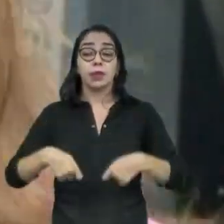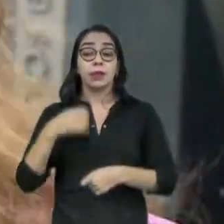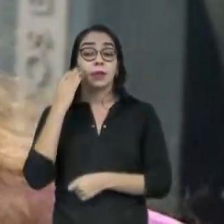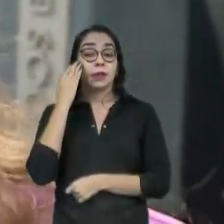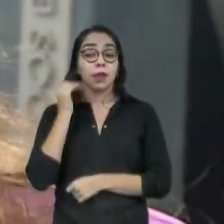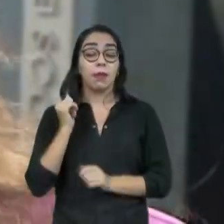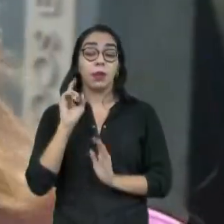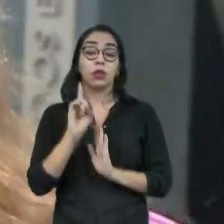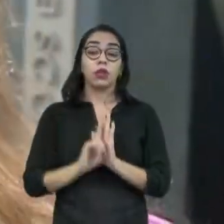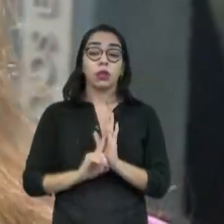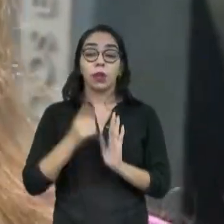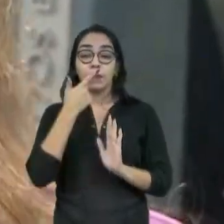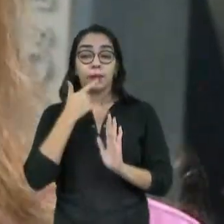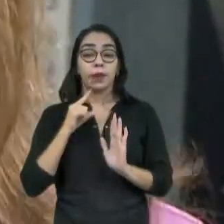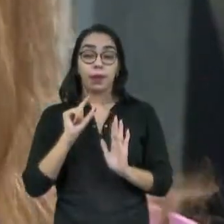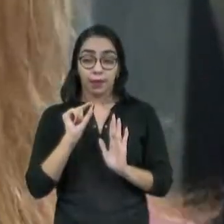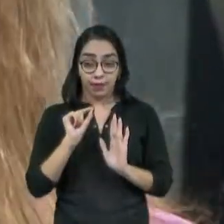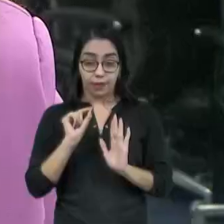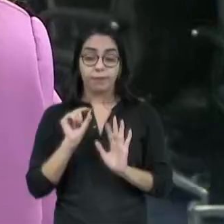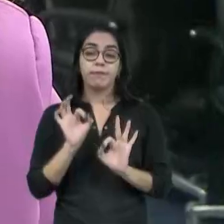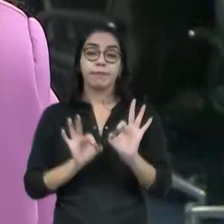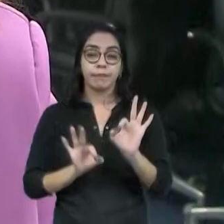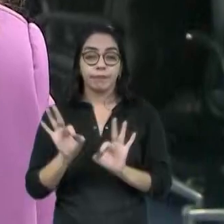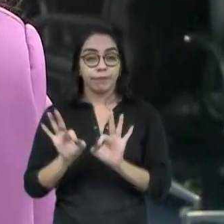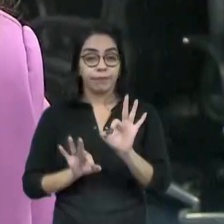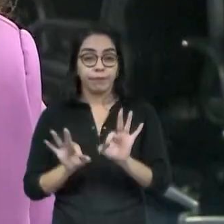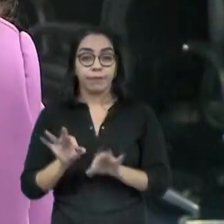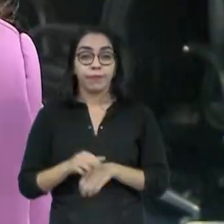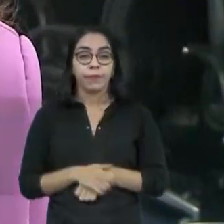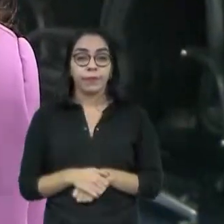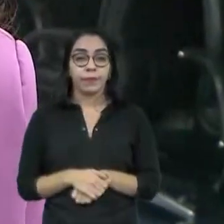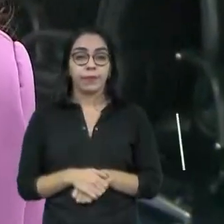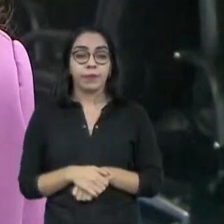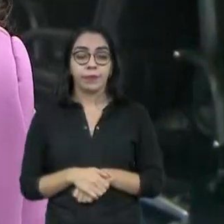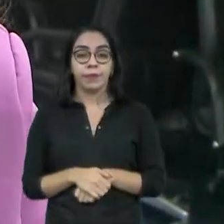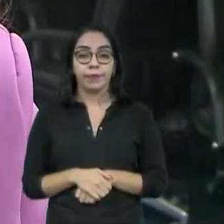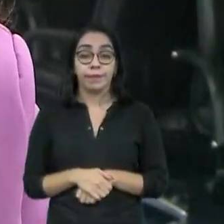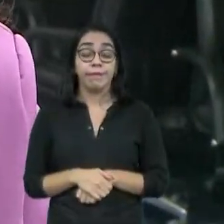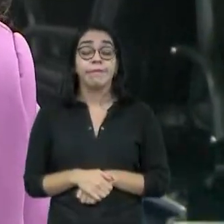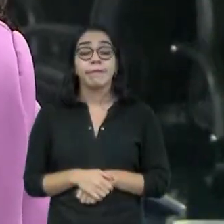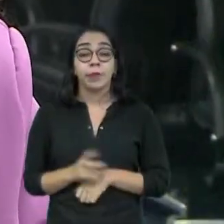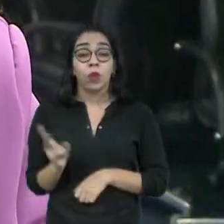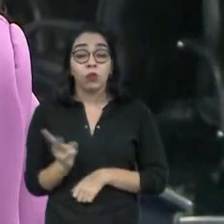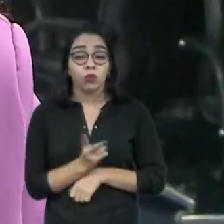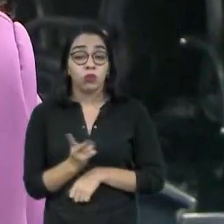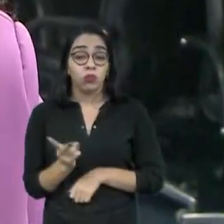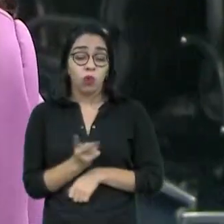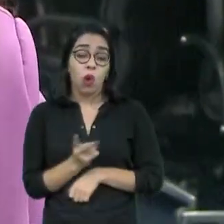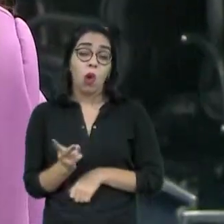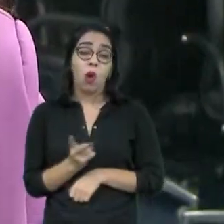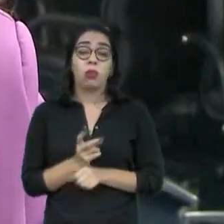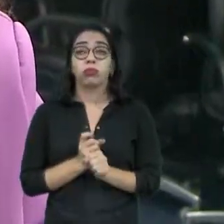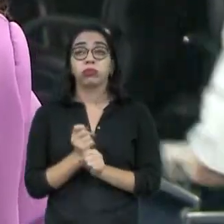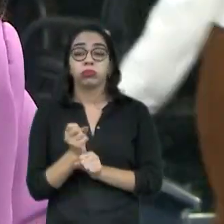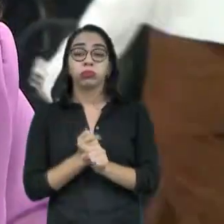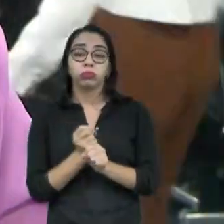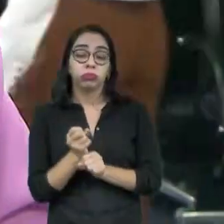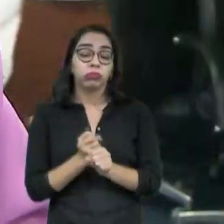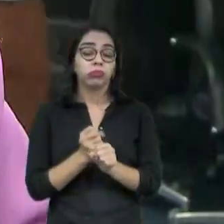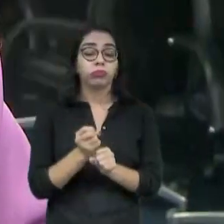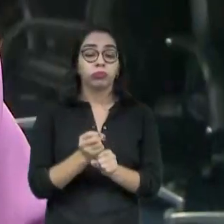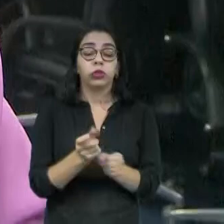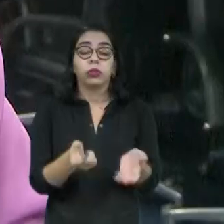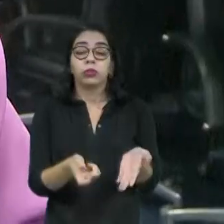para que seja feito da melhor forma possível PR corriqueiro né que os cas eh contempla a união estável com o